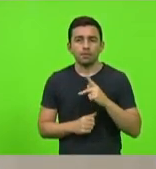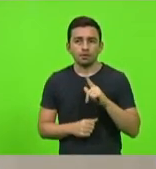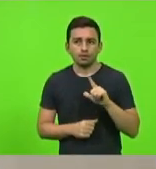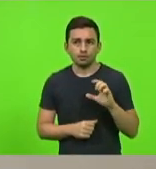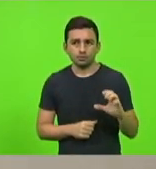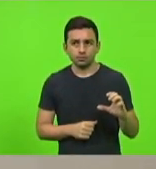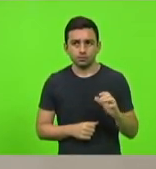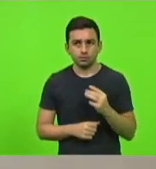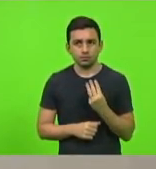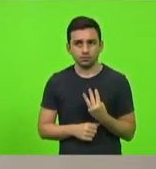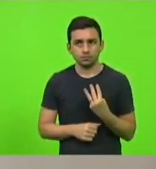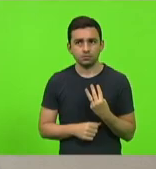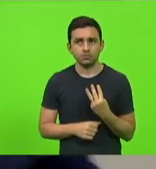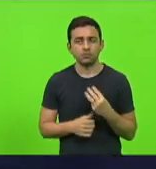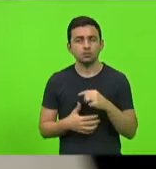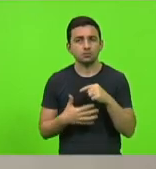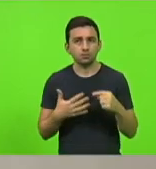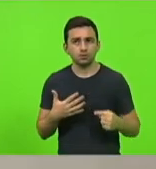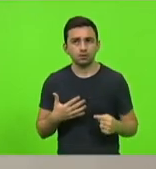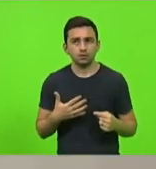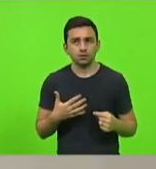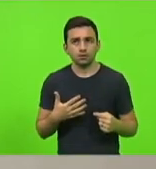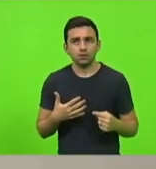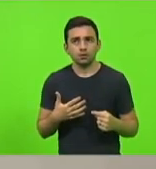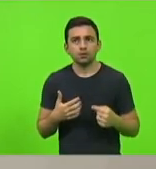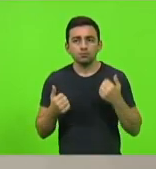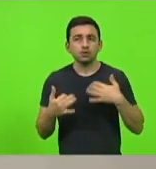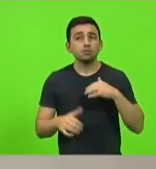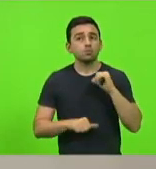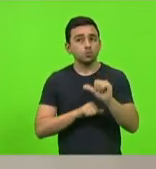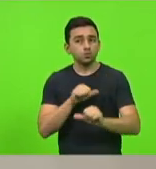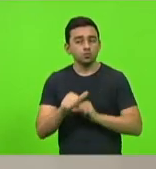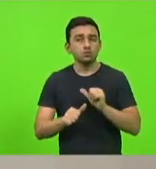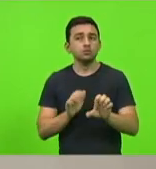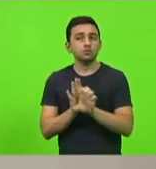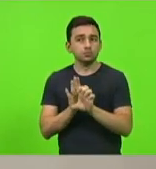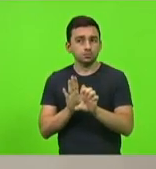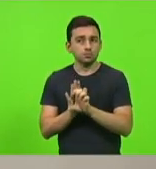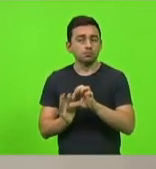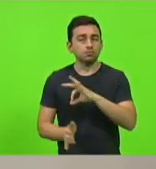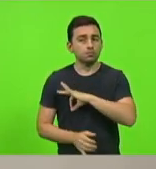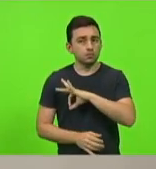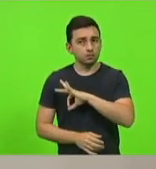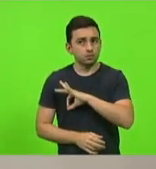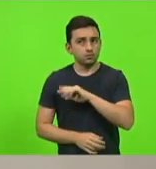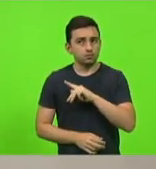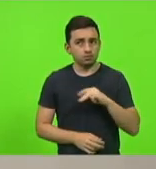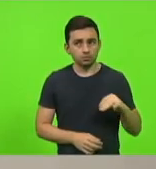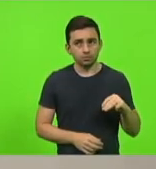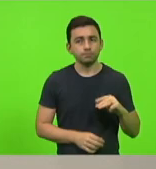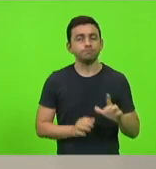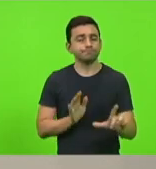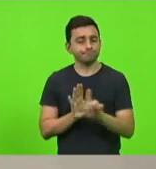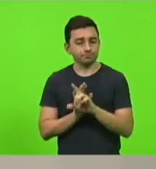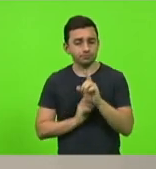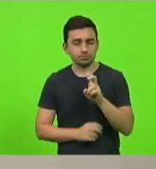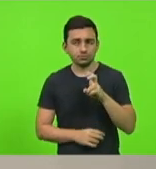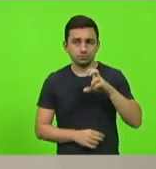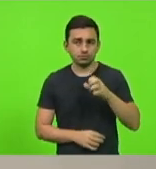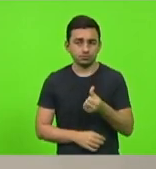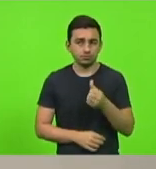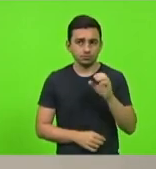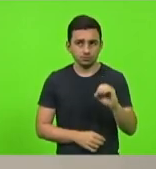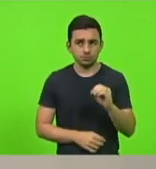em pauta, trata de mudança no Estatuto da Polícia Militar do Estado de Santa Catarina, Lei 560 de